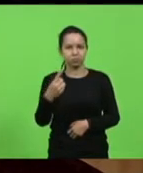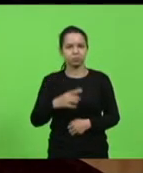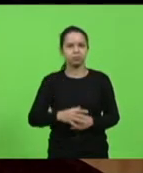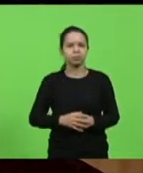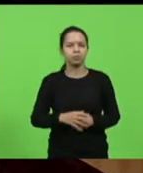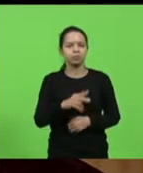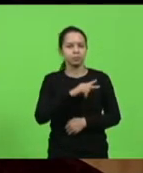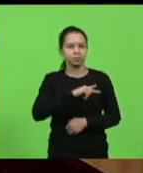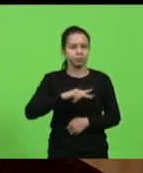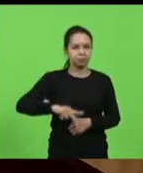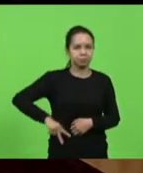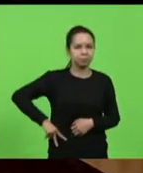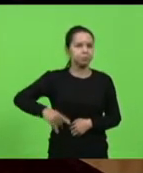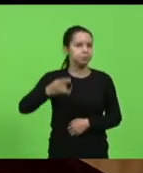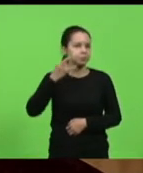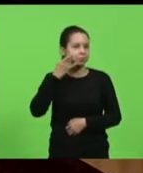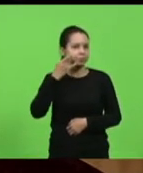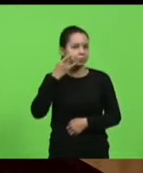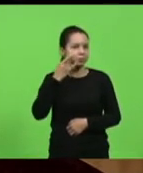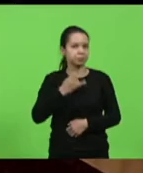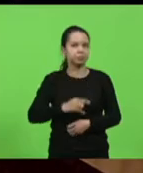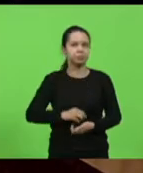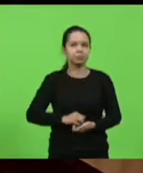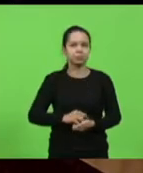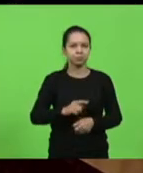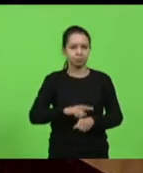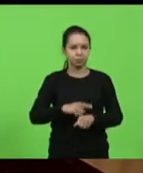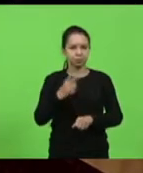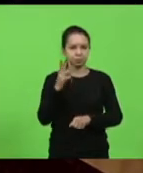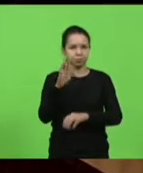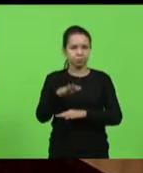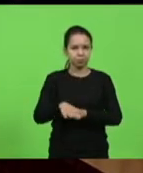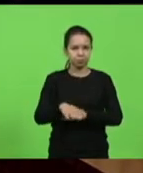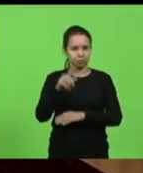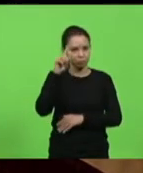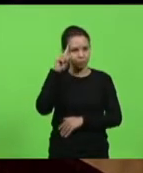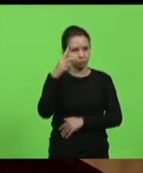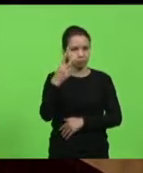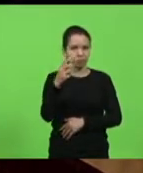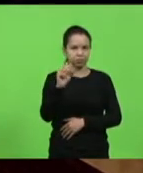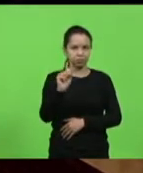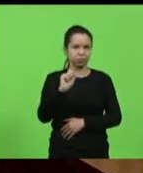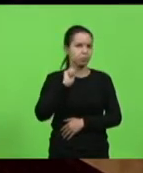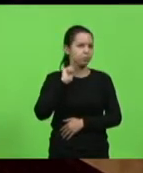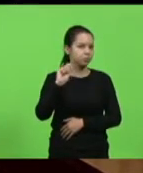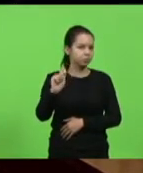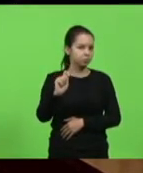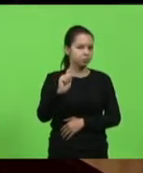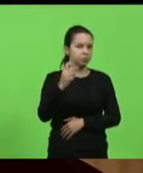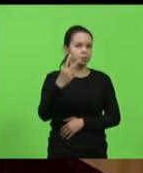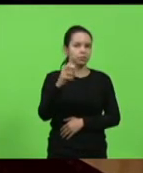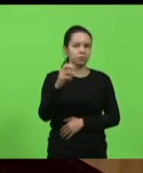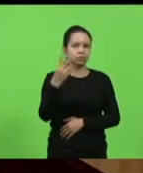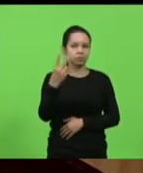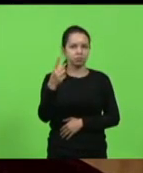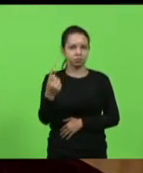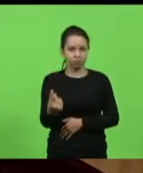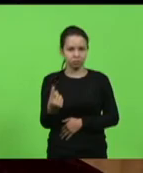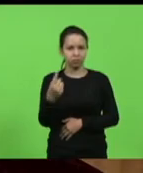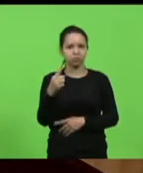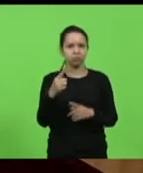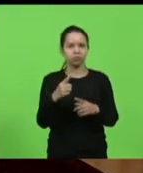deputado Mauro de Nadal, às 14 horas do dia 28 de abril de 2021, nesta cidade de